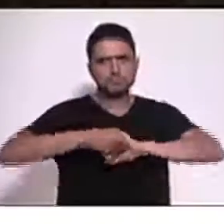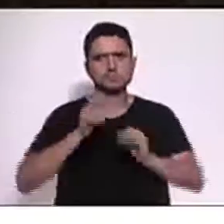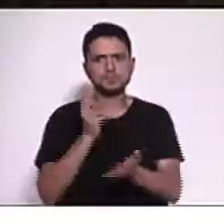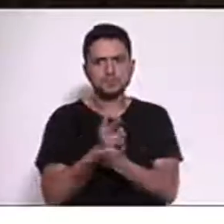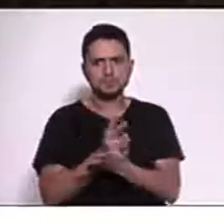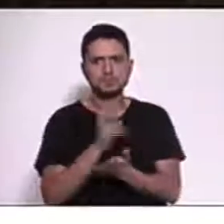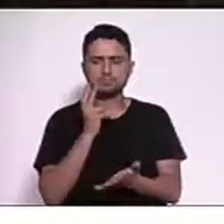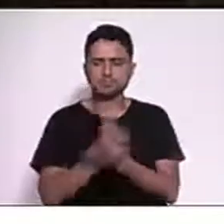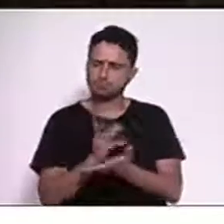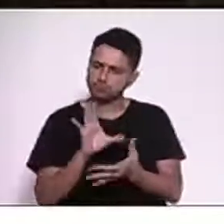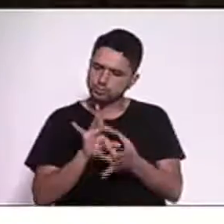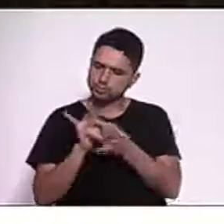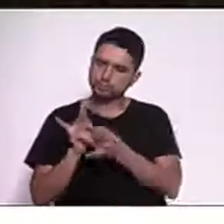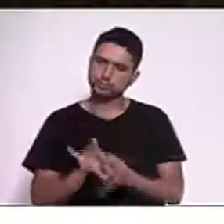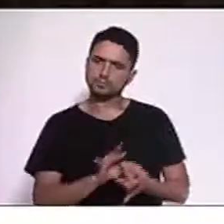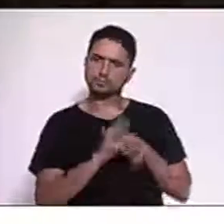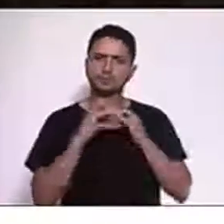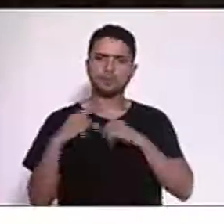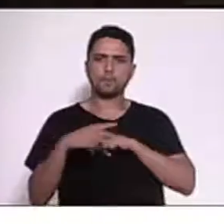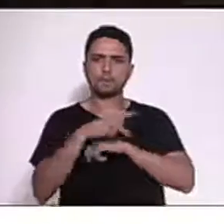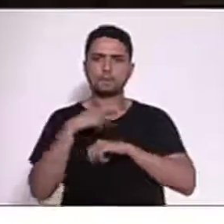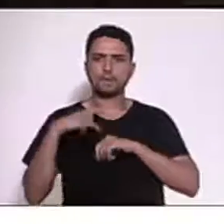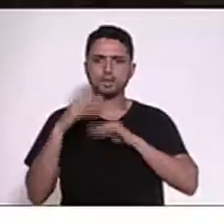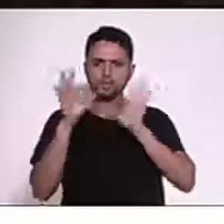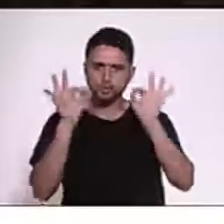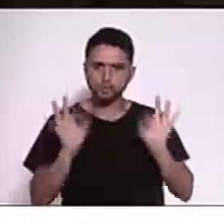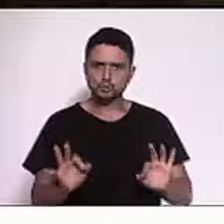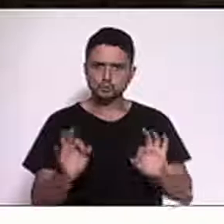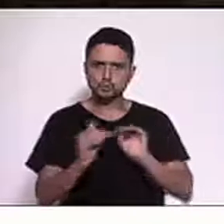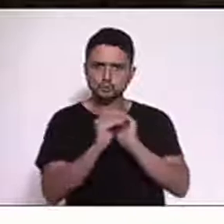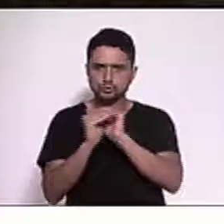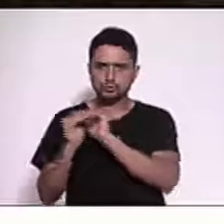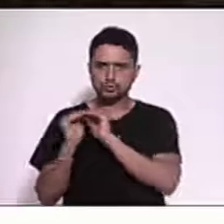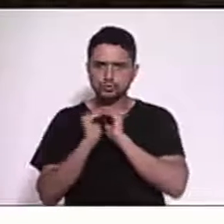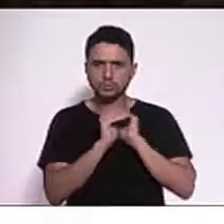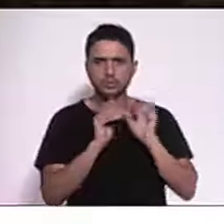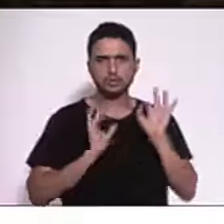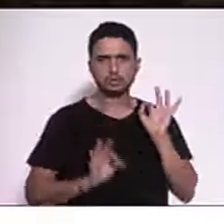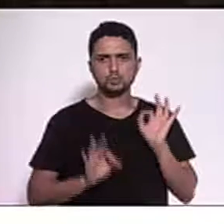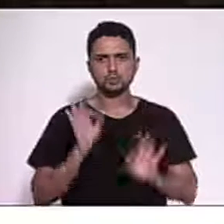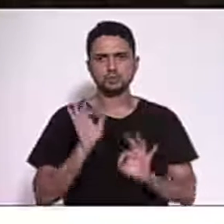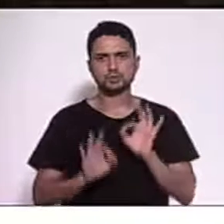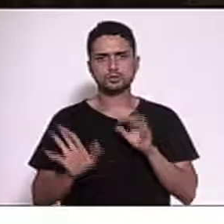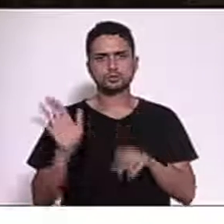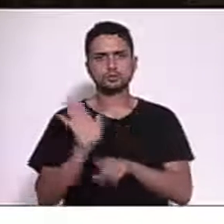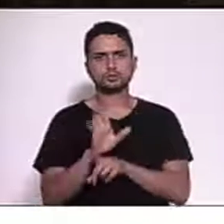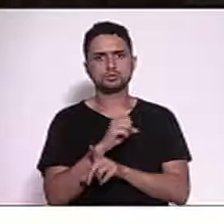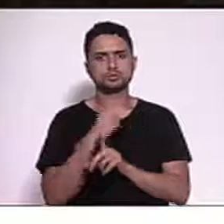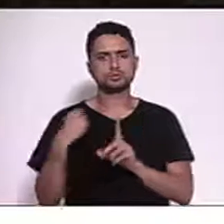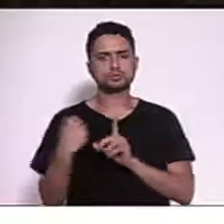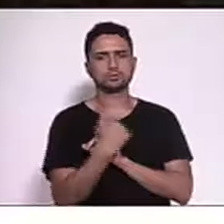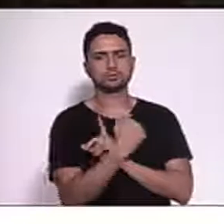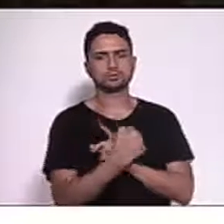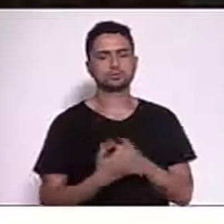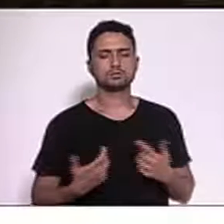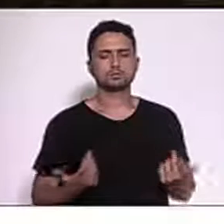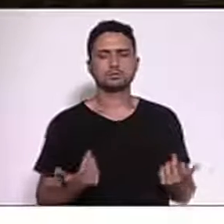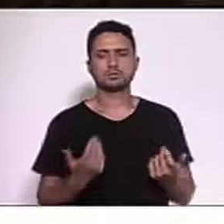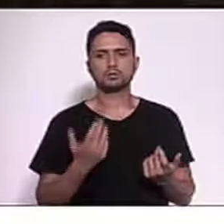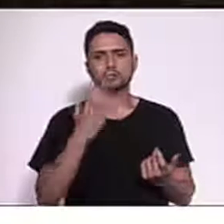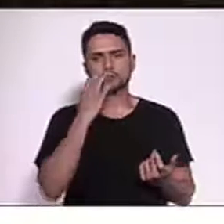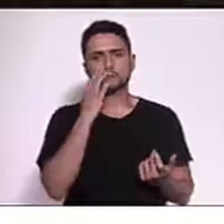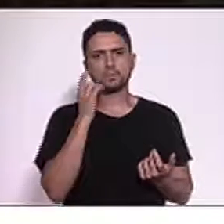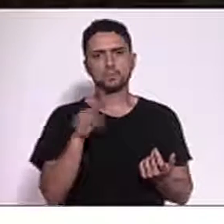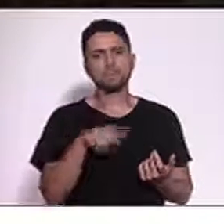país justo, de um país solidário e de um país que, acima de tudo, tenha justiça social. É isso que